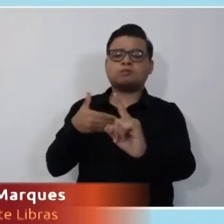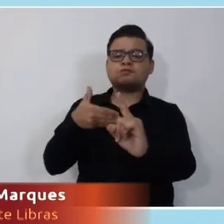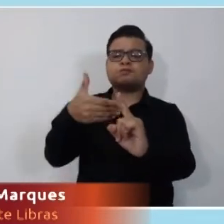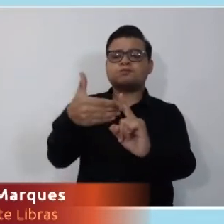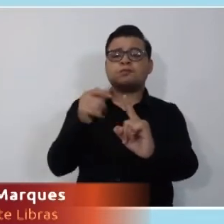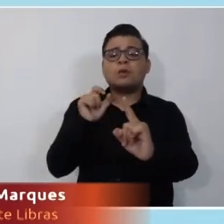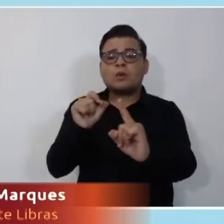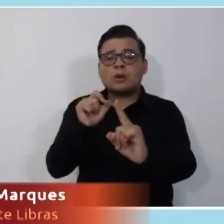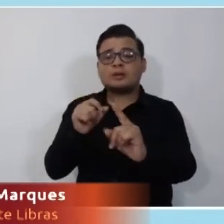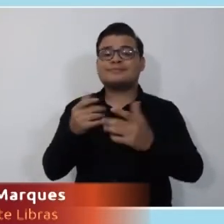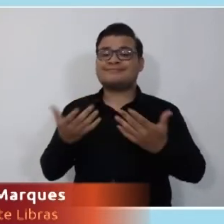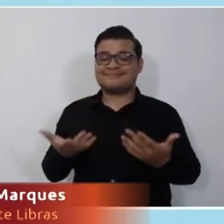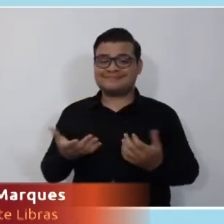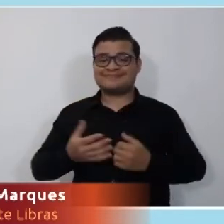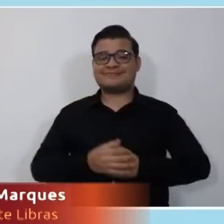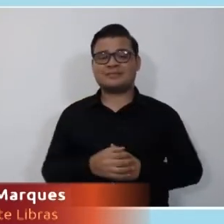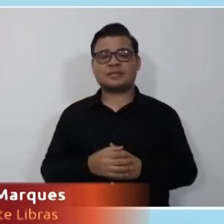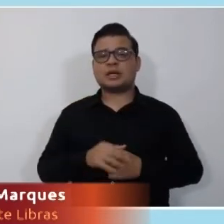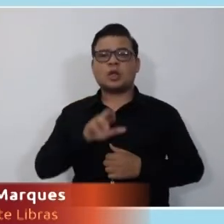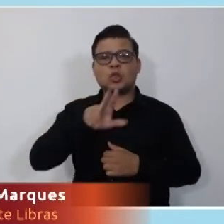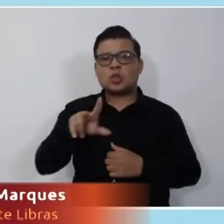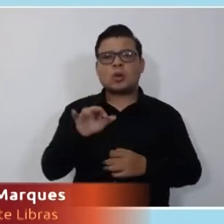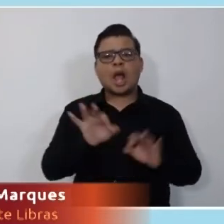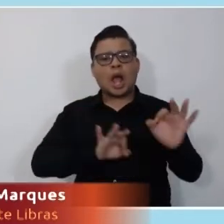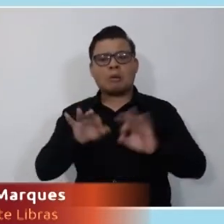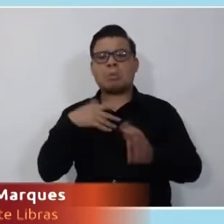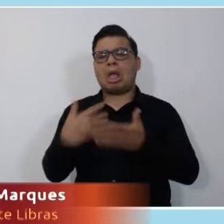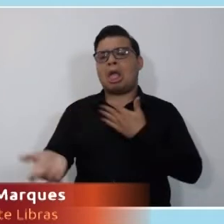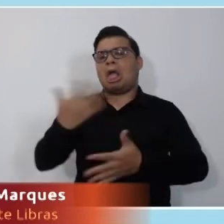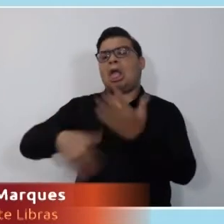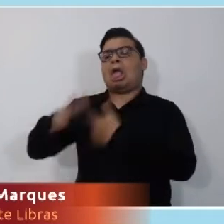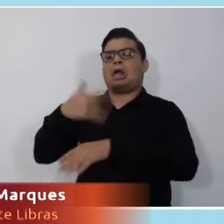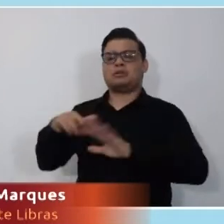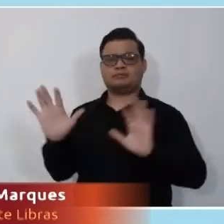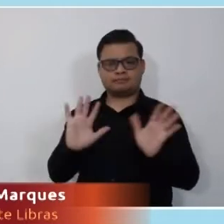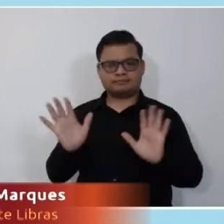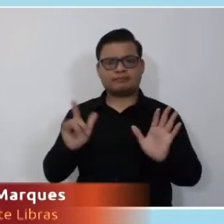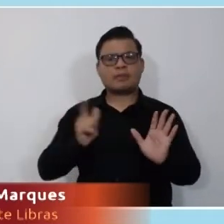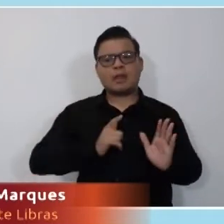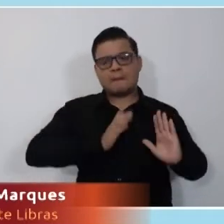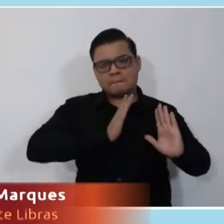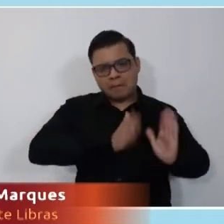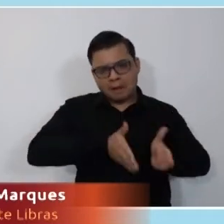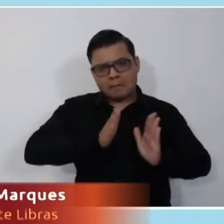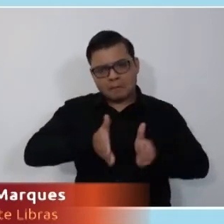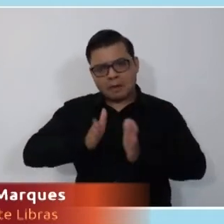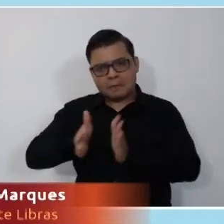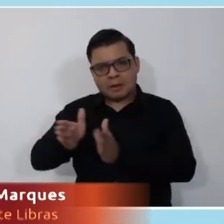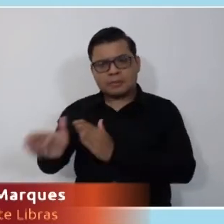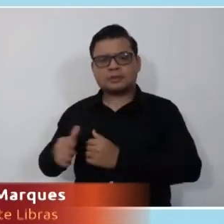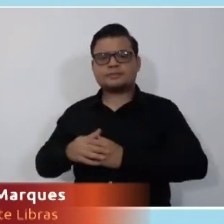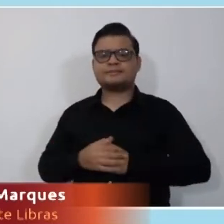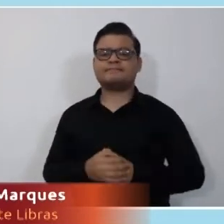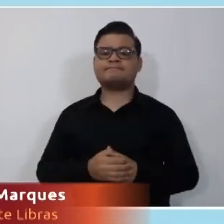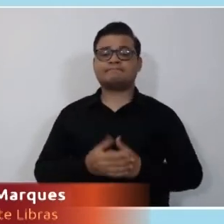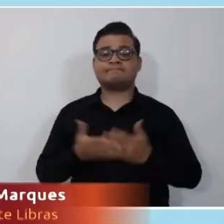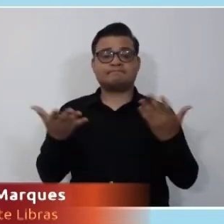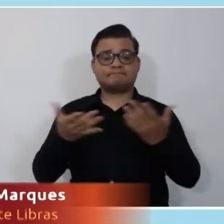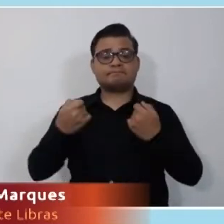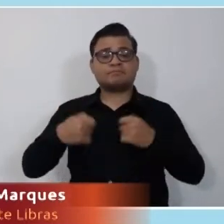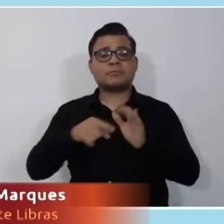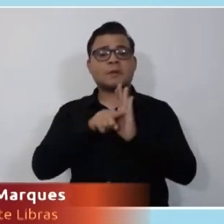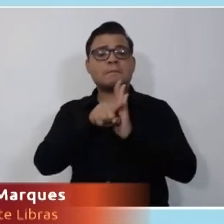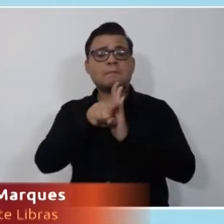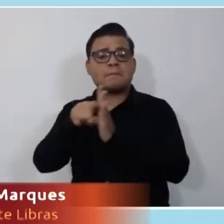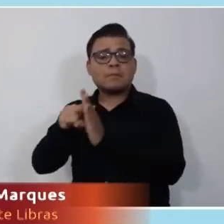se faz atabalhoadamente, sem trazer elementos. E o grande elemento que nós estamos buscando neste momento é uma pesquisa de